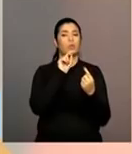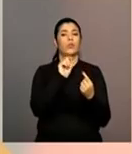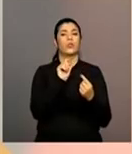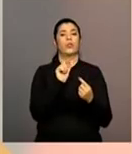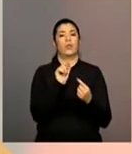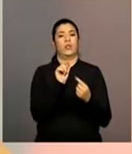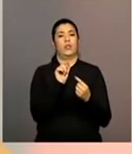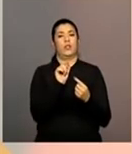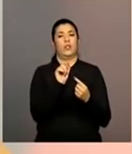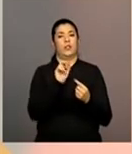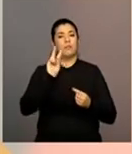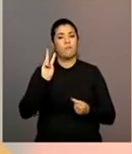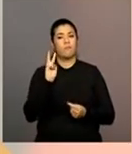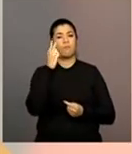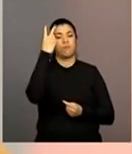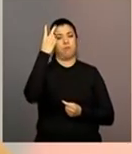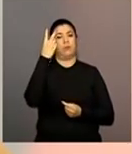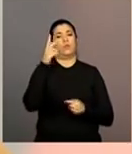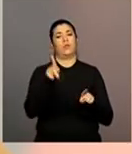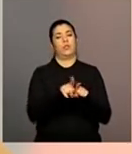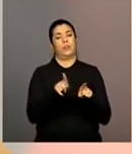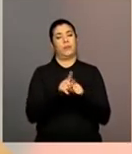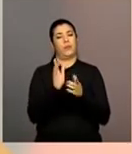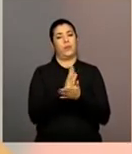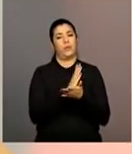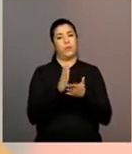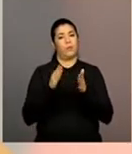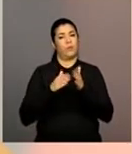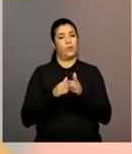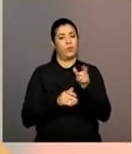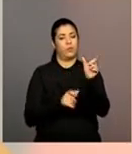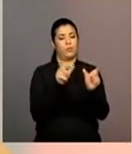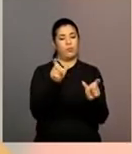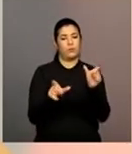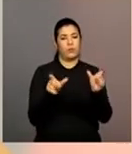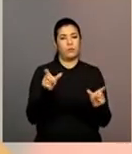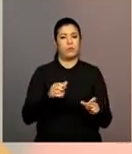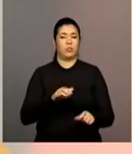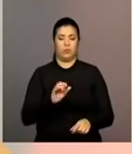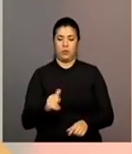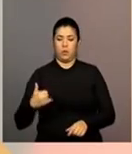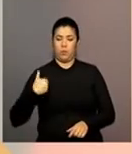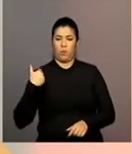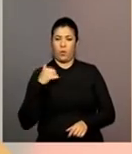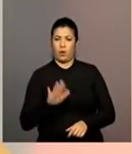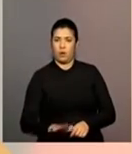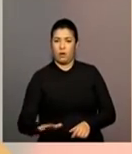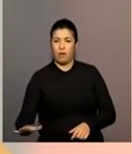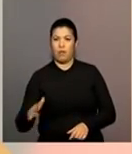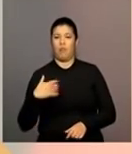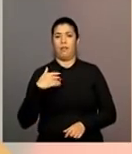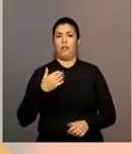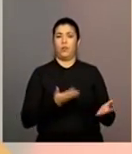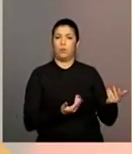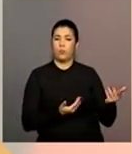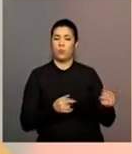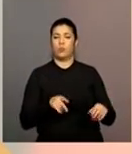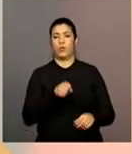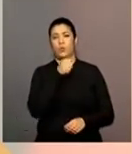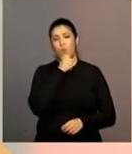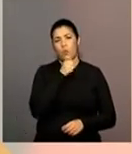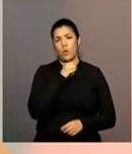de valorizar questões de segmentos etários crianças e adolescente idosos